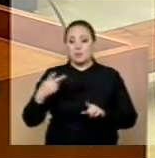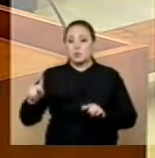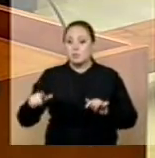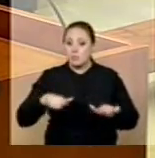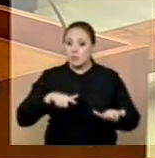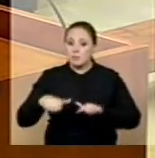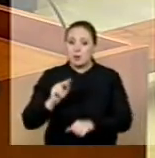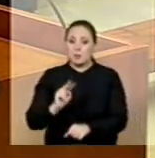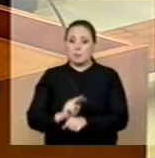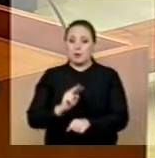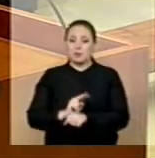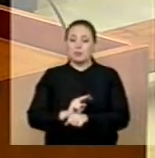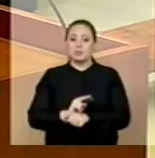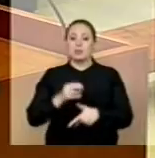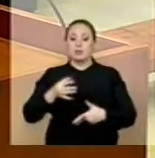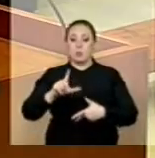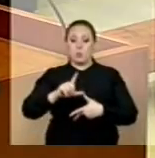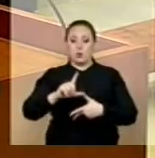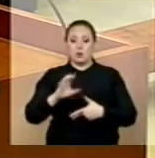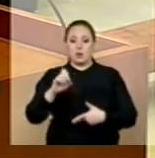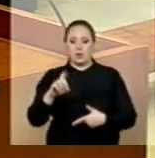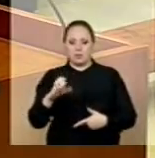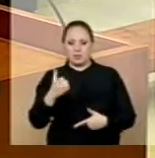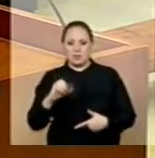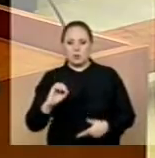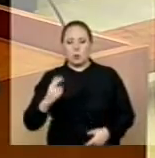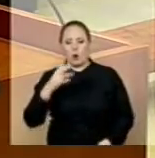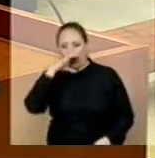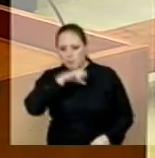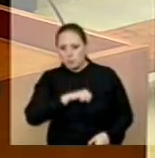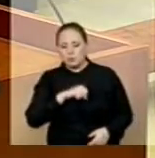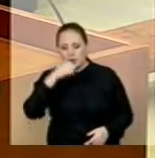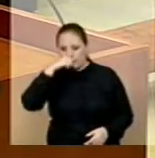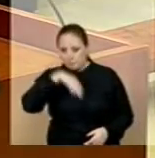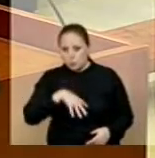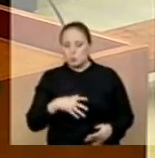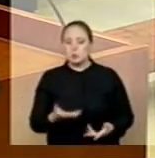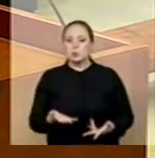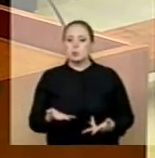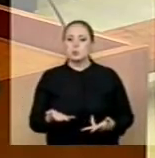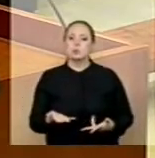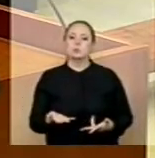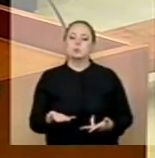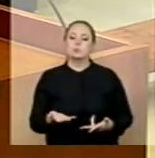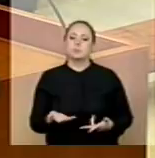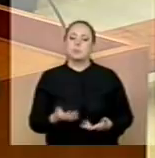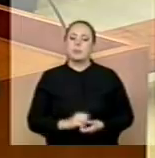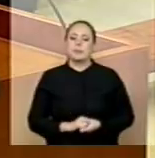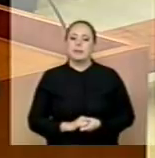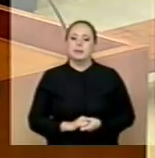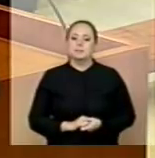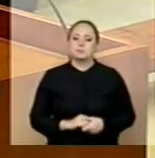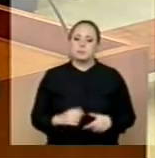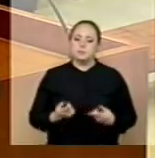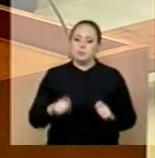o poder legislativo de eventuais excessos ou abusos por parte do executivo ou judiciário, fecho aspas. E aí é